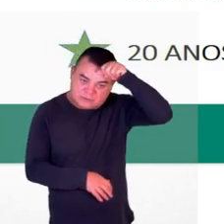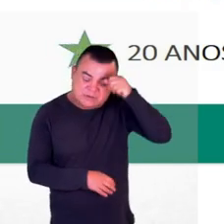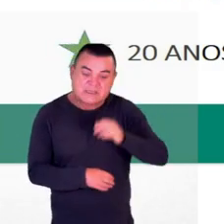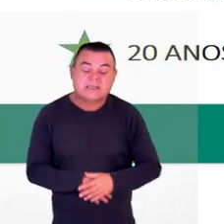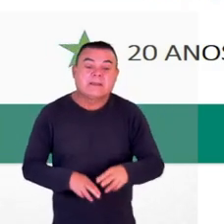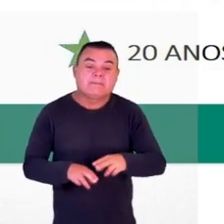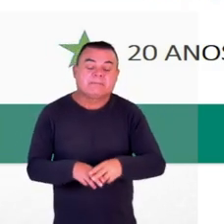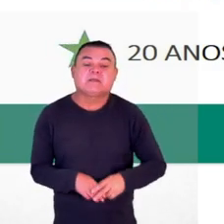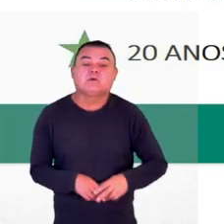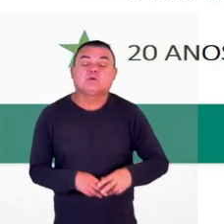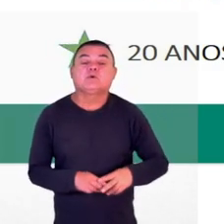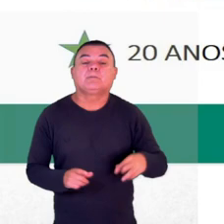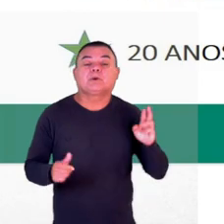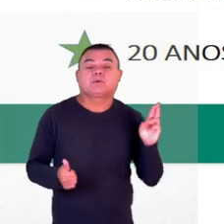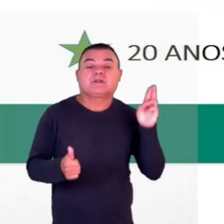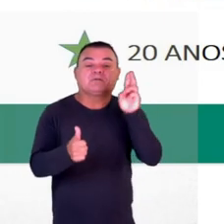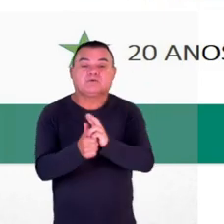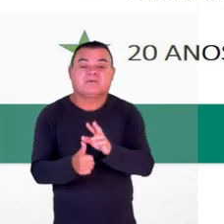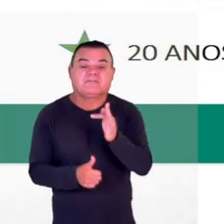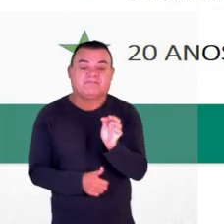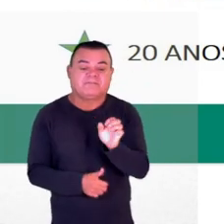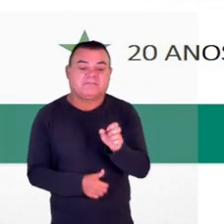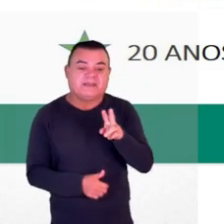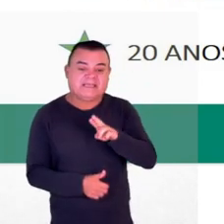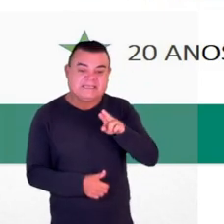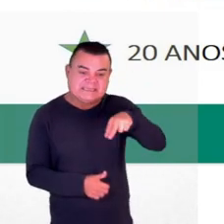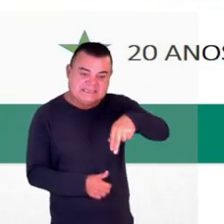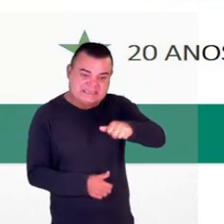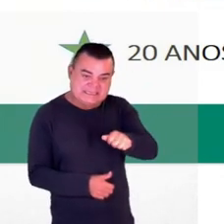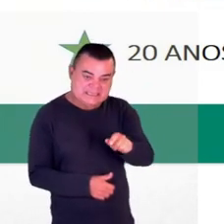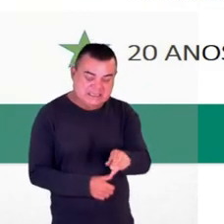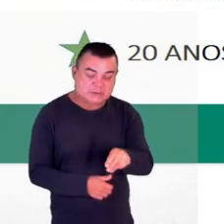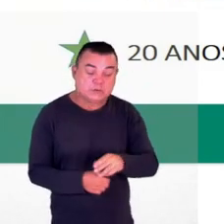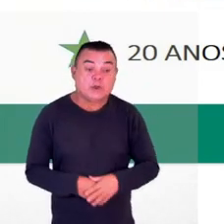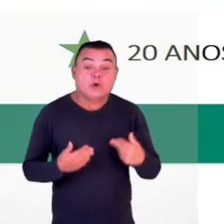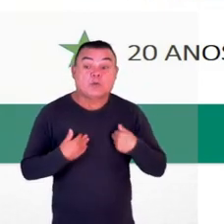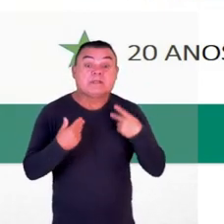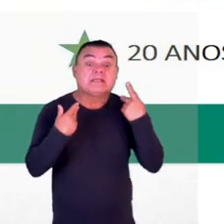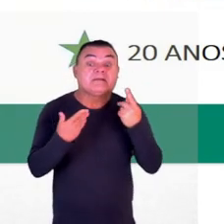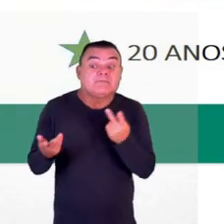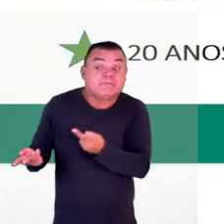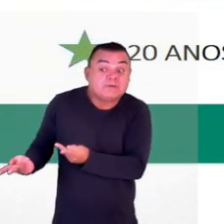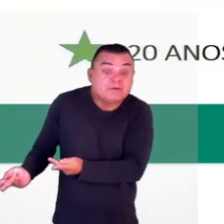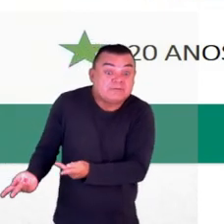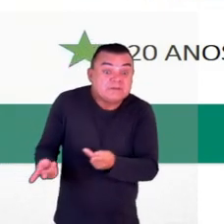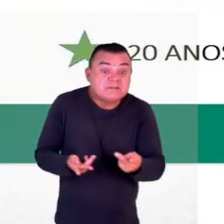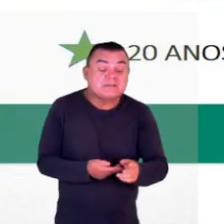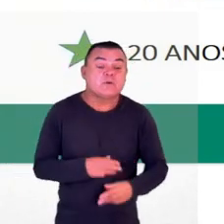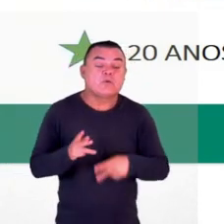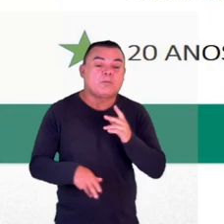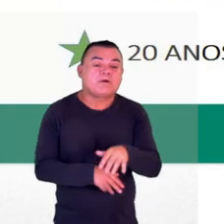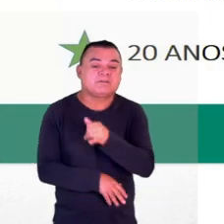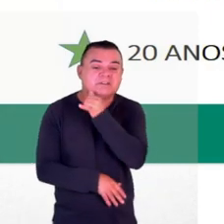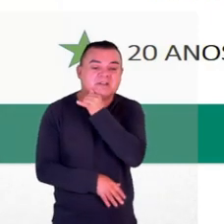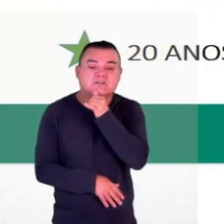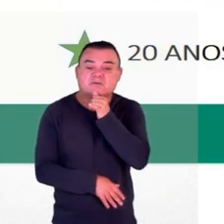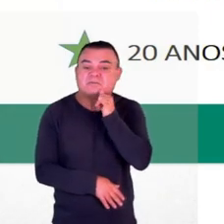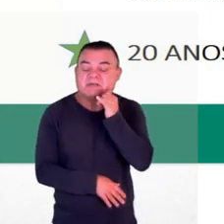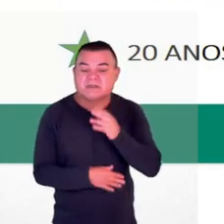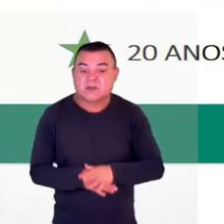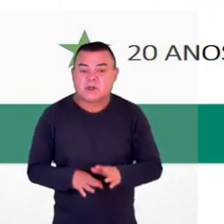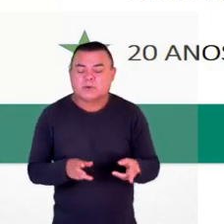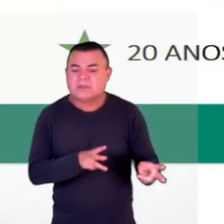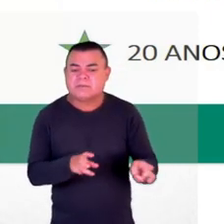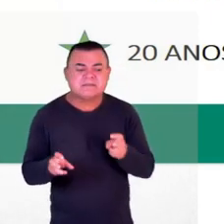Fernando merloto a partir de uma visita que ele fez aos povos e anom mam que ele percebeu que a alimentação escolar lá ela era baseada